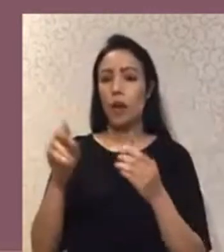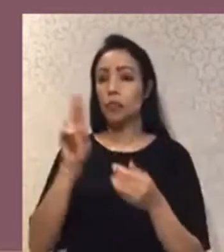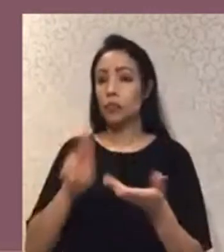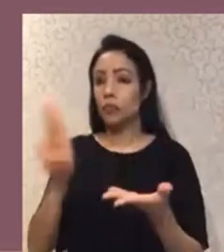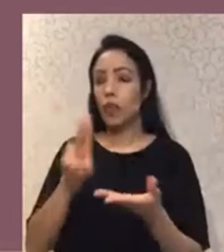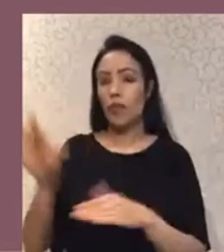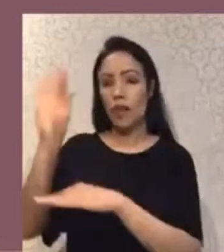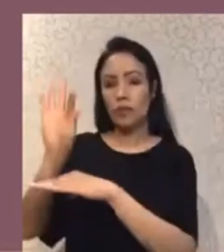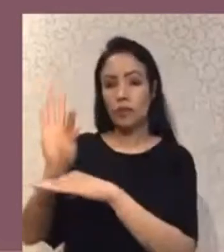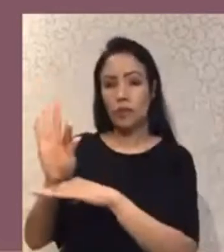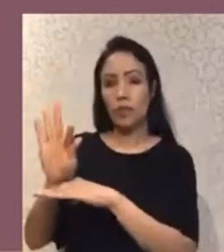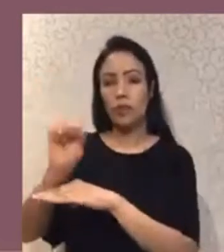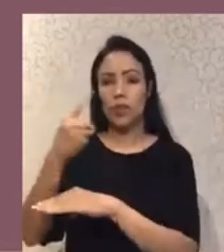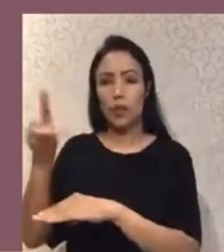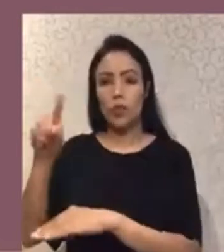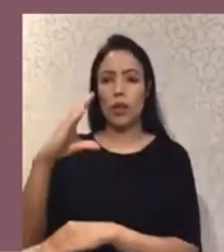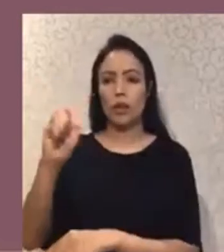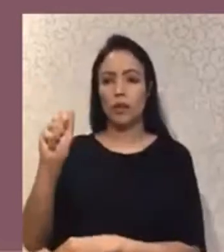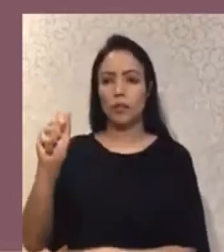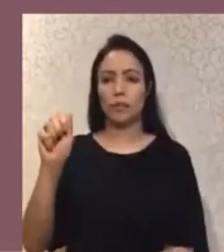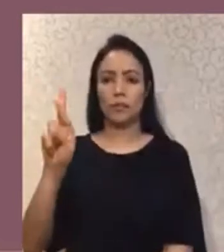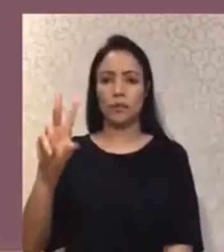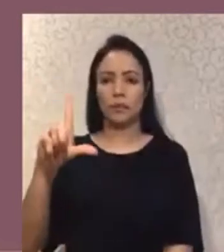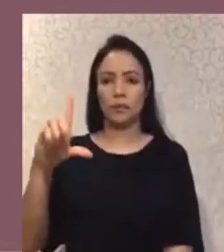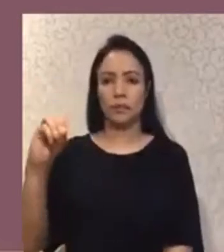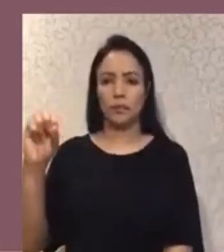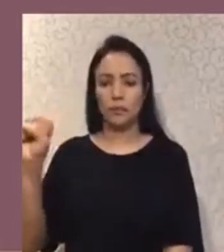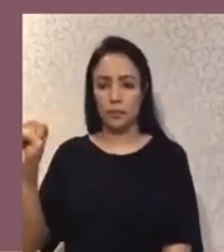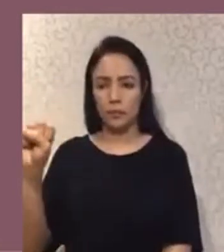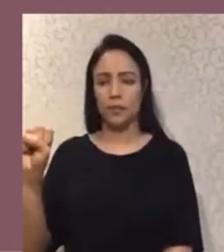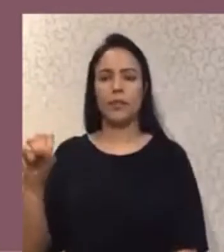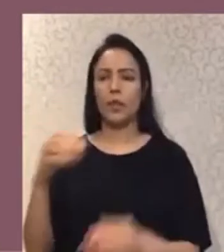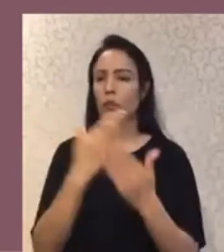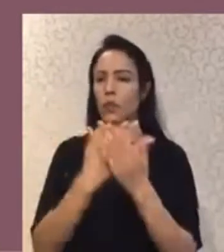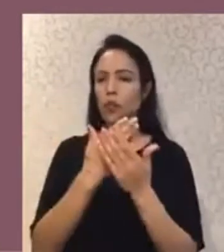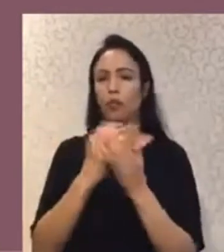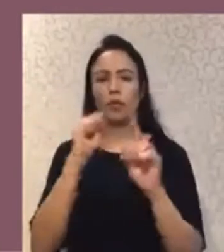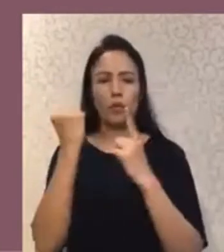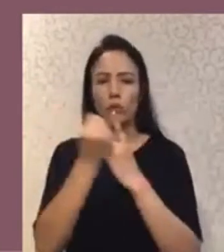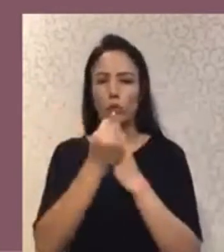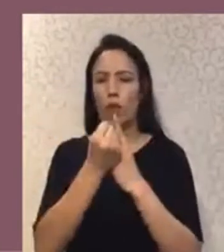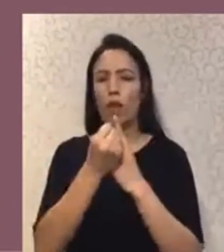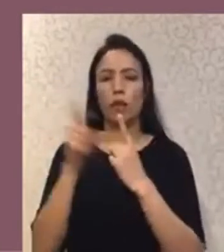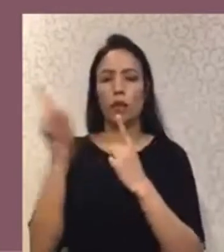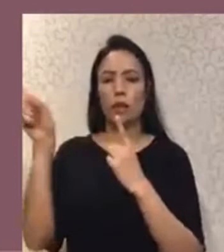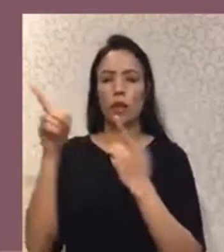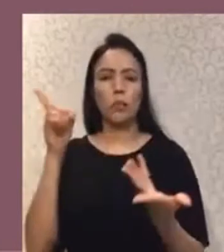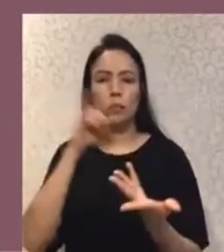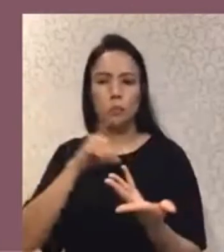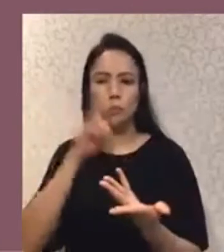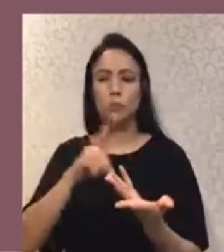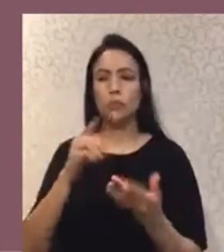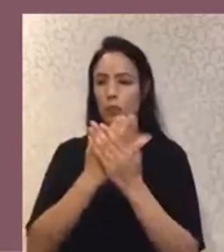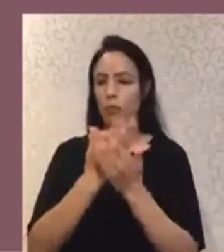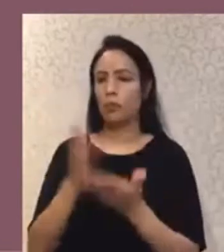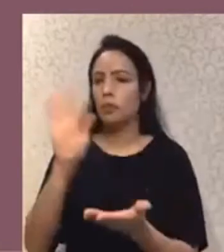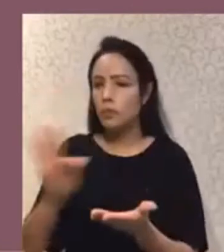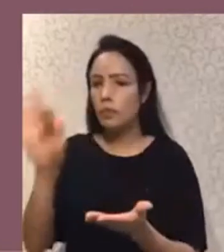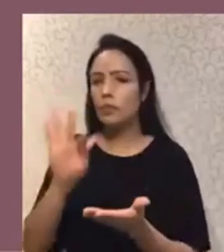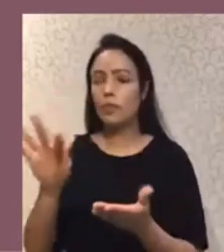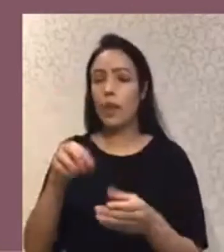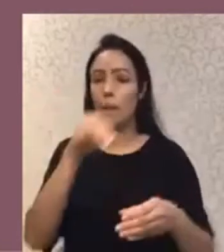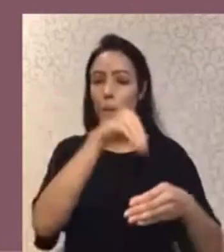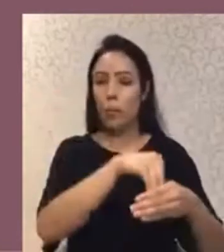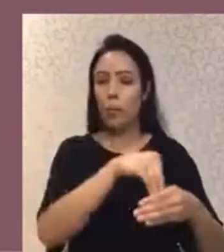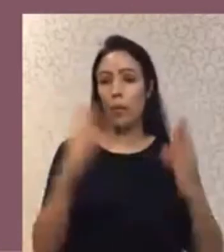doutoramento no Centro de Novos Estudos Raciais pela Universidade da Califórnia, professora do Departamento de Psicologia da Universidade